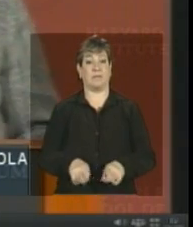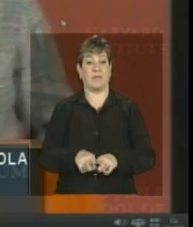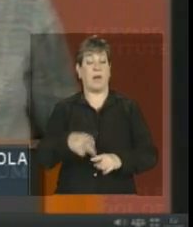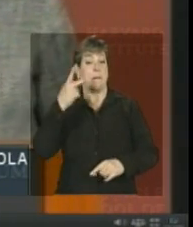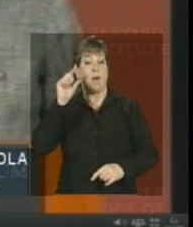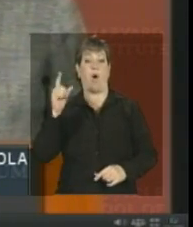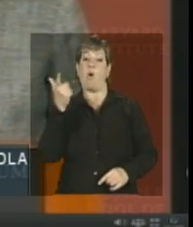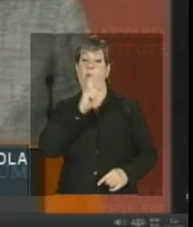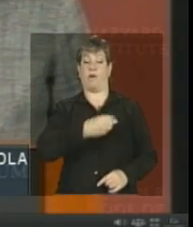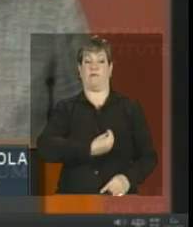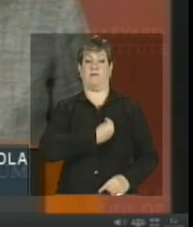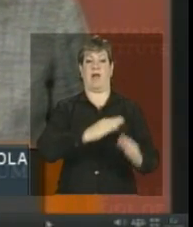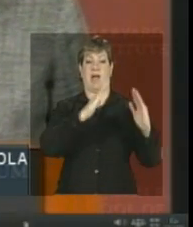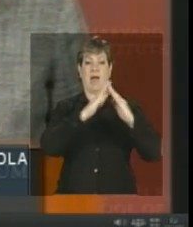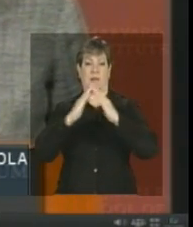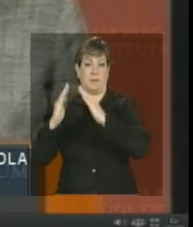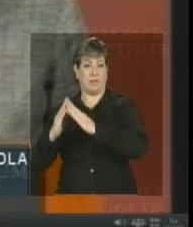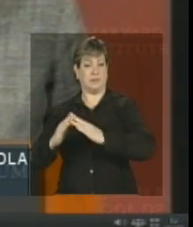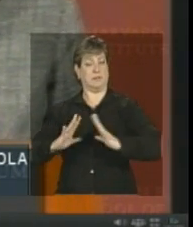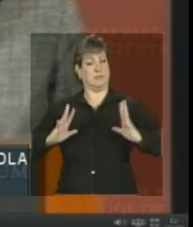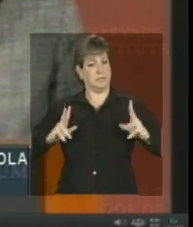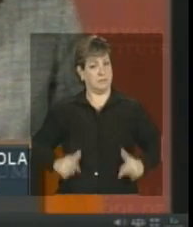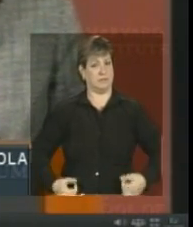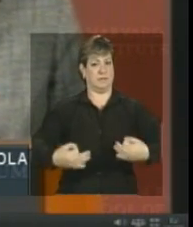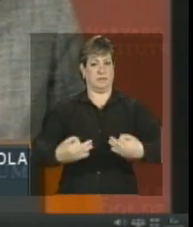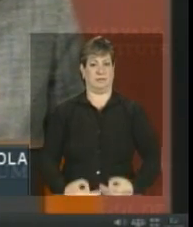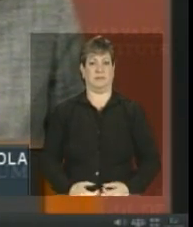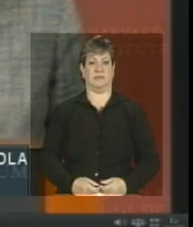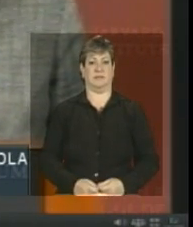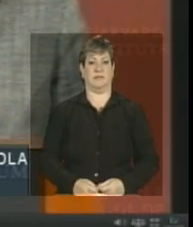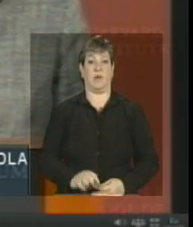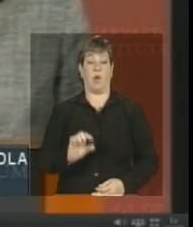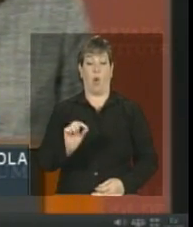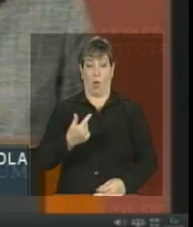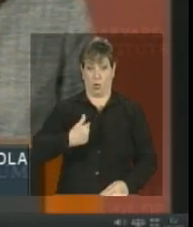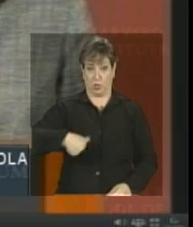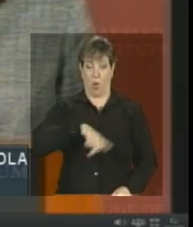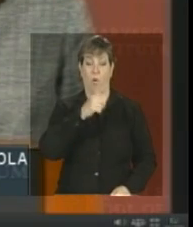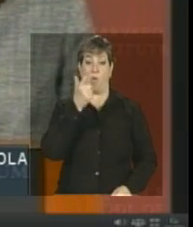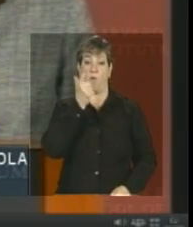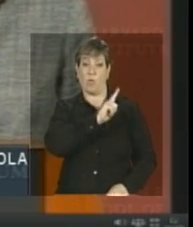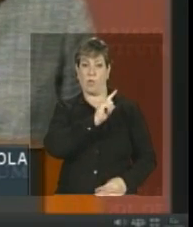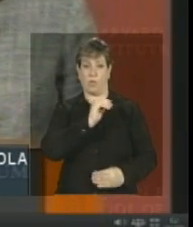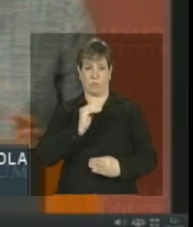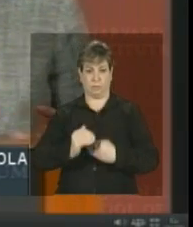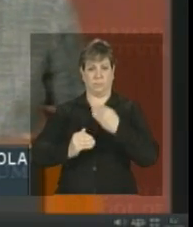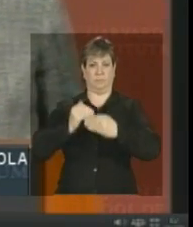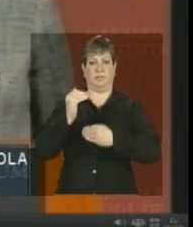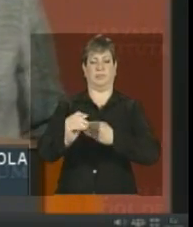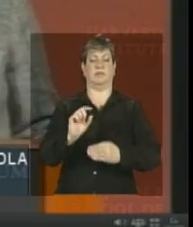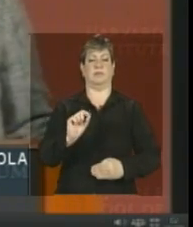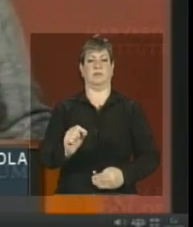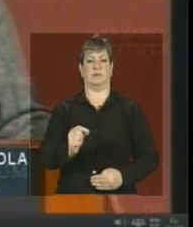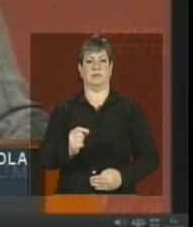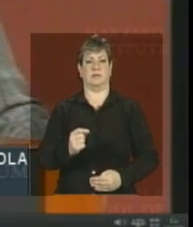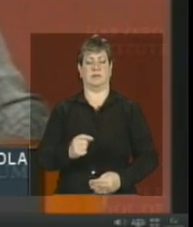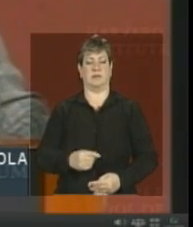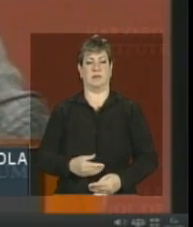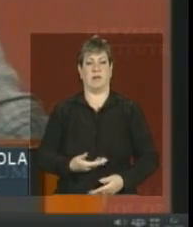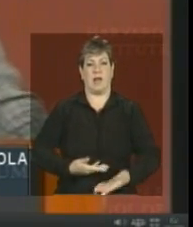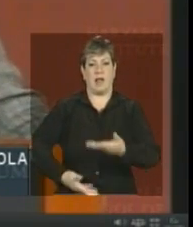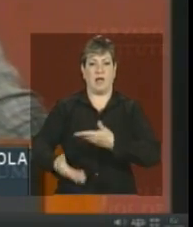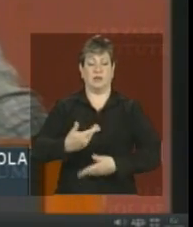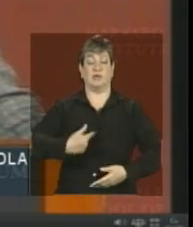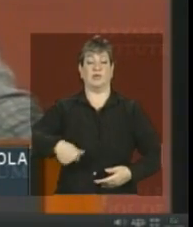decente. O fato de termos conseguido superar as relações que nos